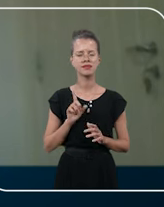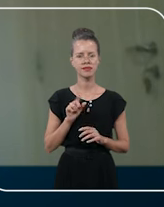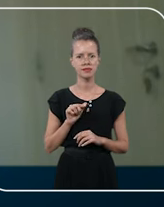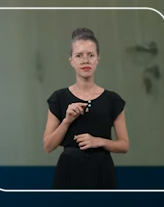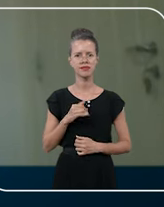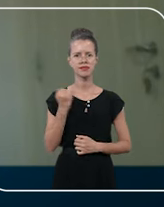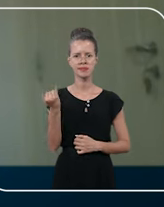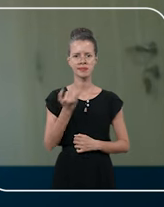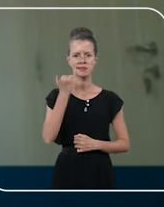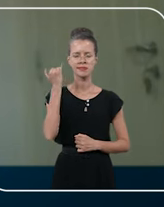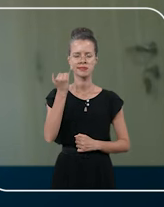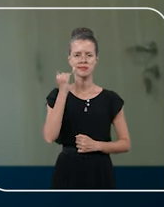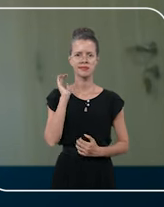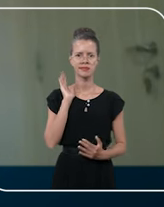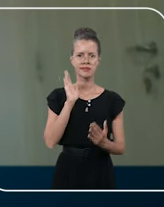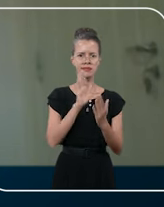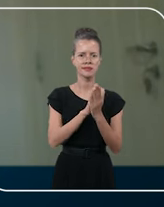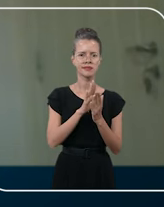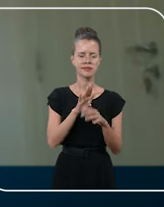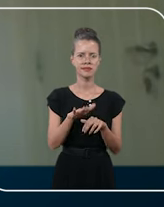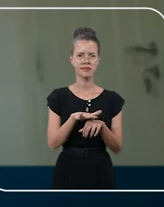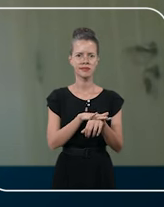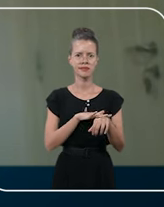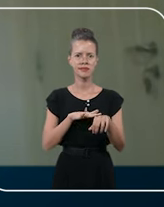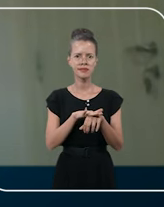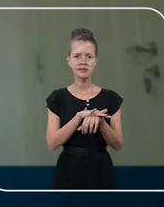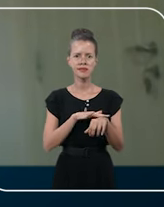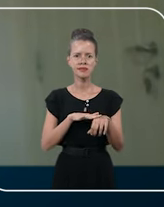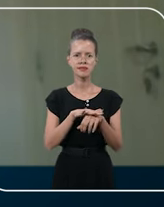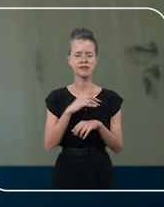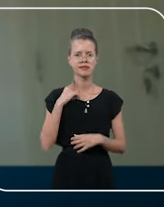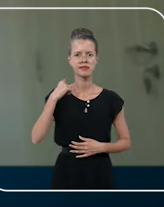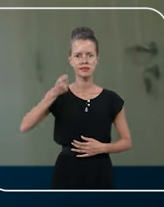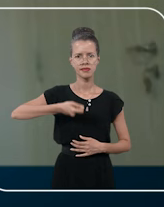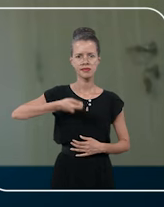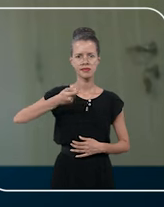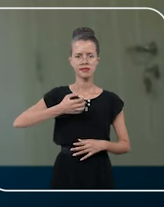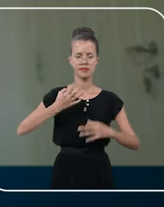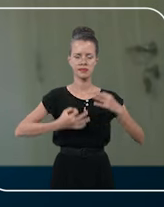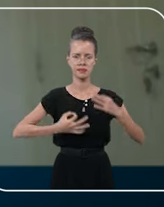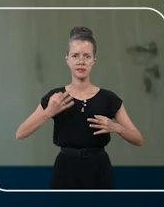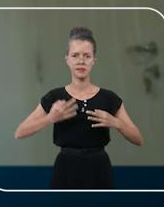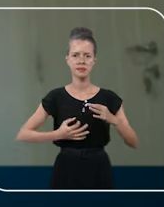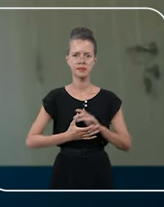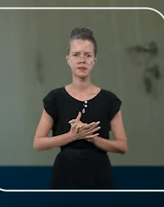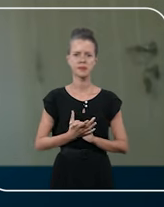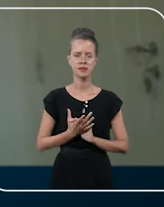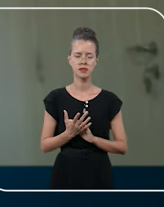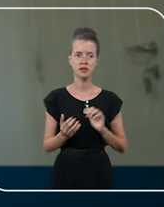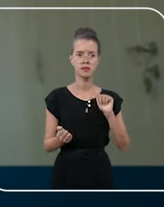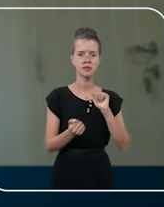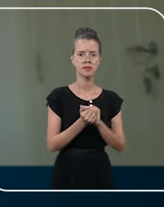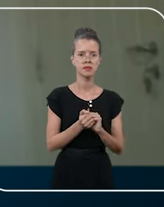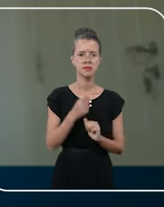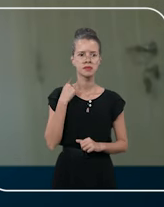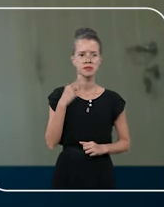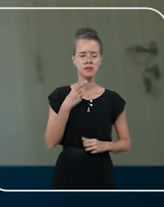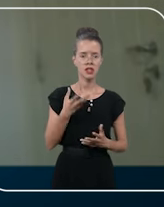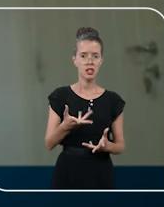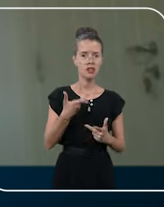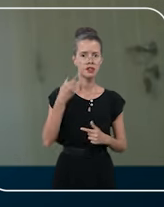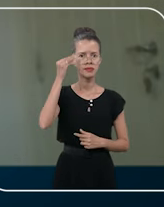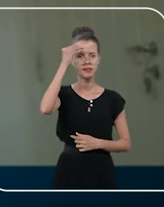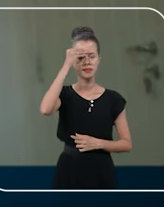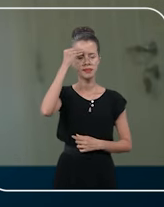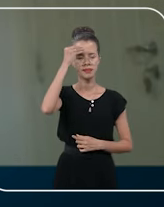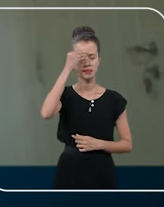fato, busque auxílio na justiça. E junto com o advogado que seja especialista nessa área, ela consegue